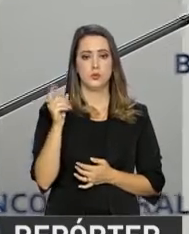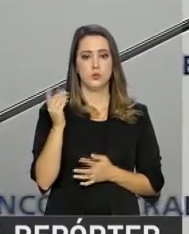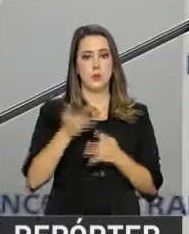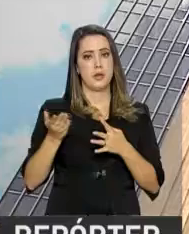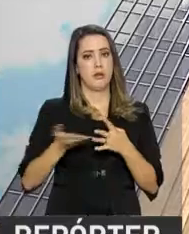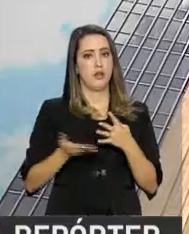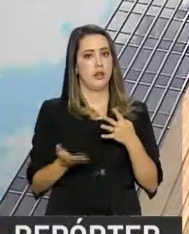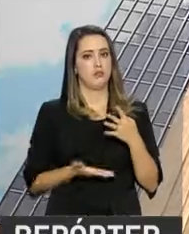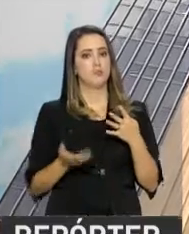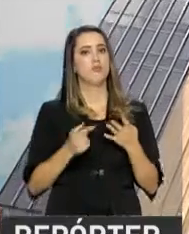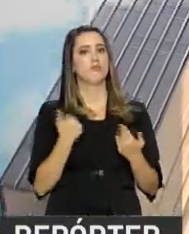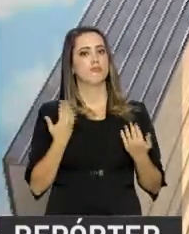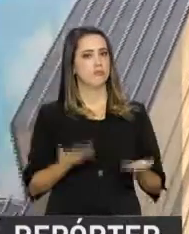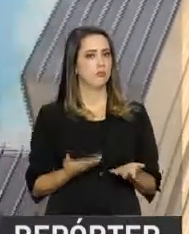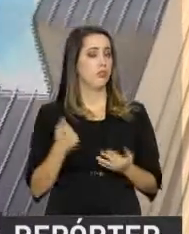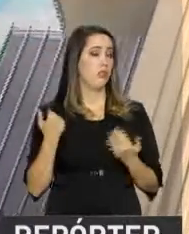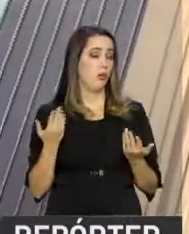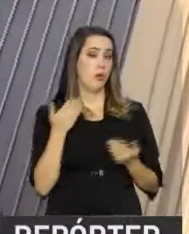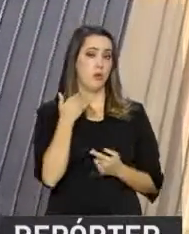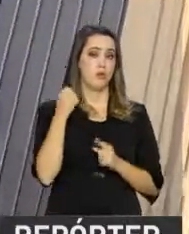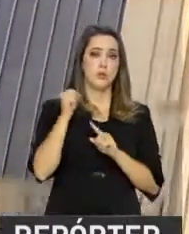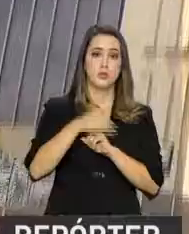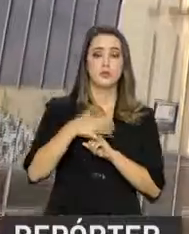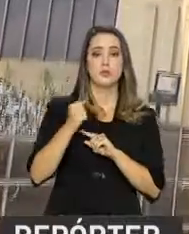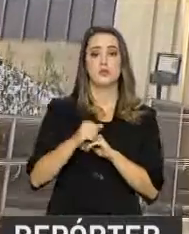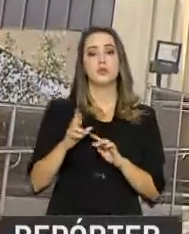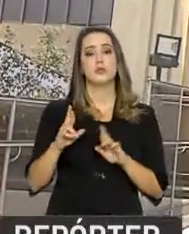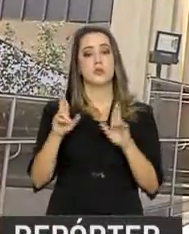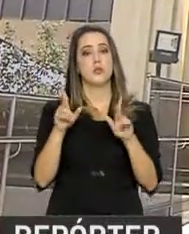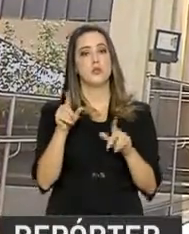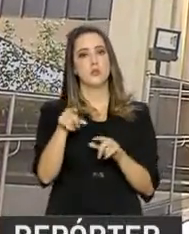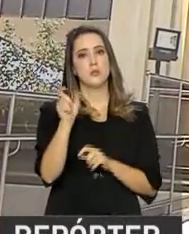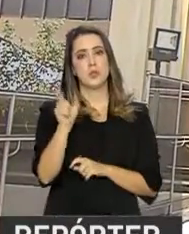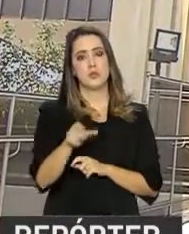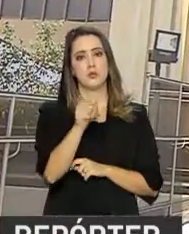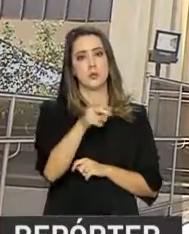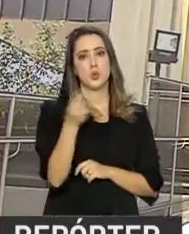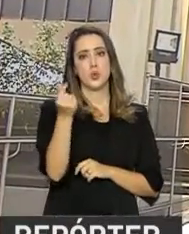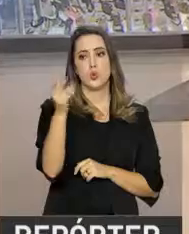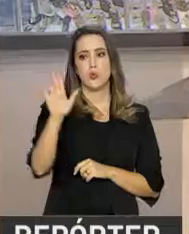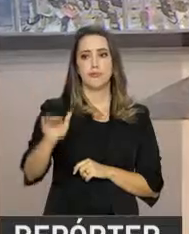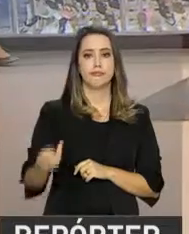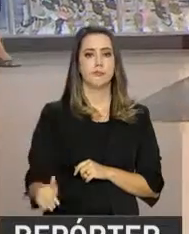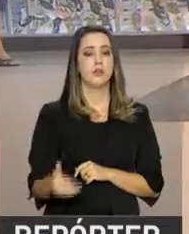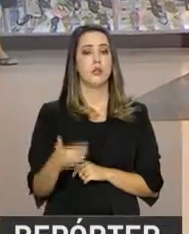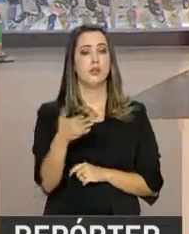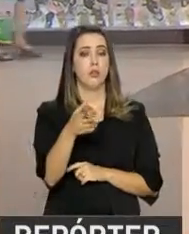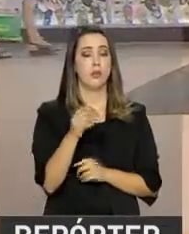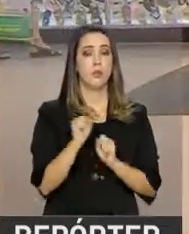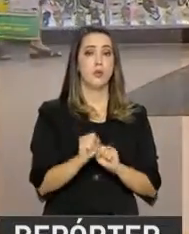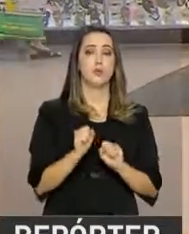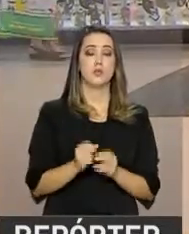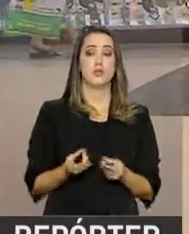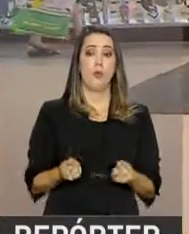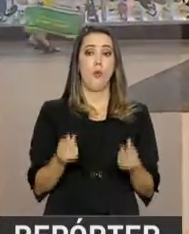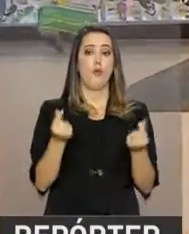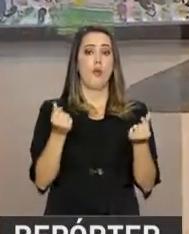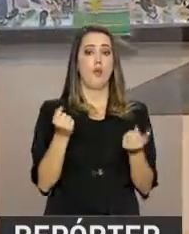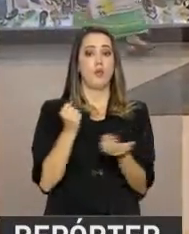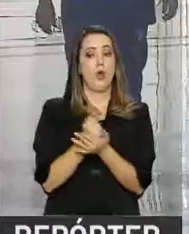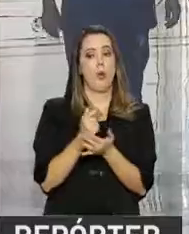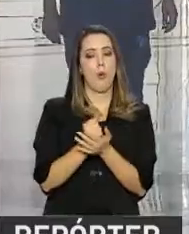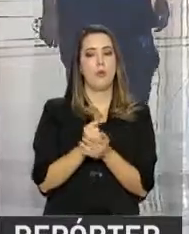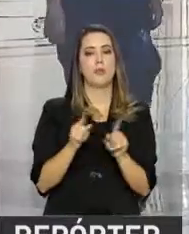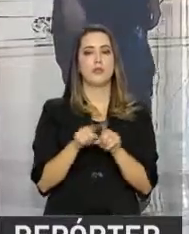crédito com a medida o banco central espera que o custo do lojista seja menor o que pode fazer que o preço final ao consumidor